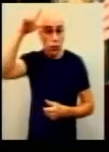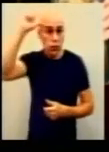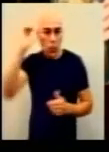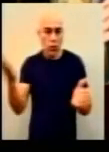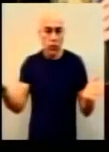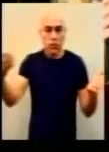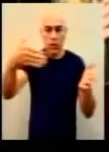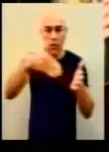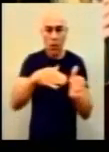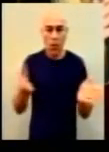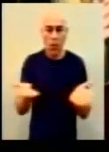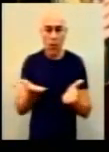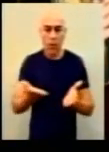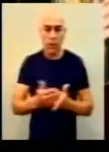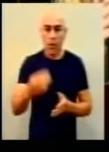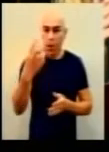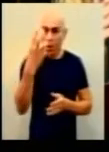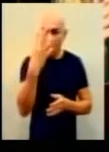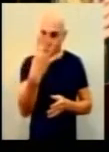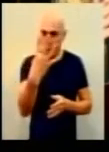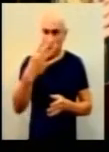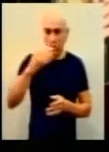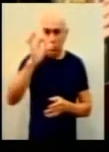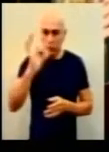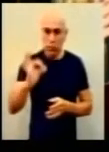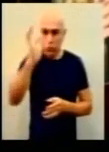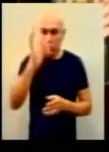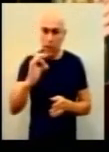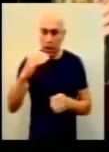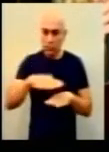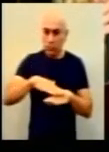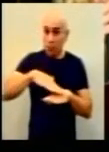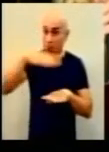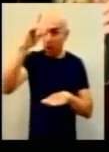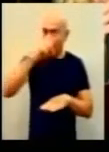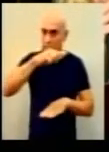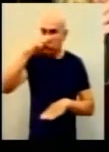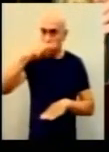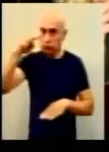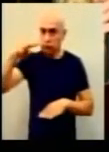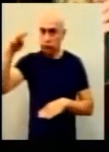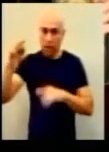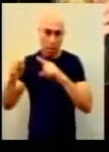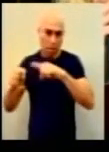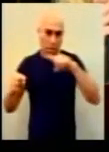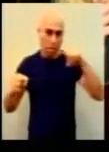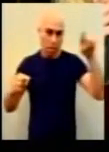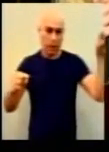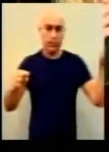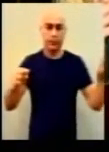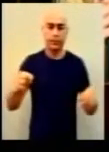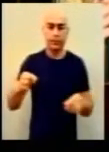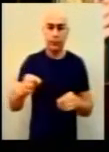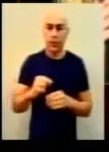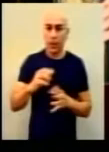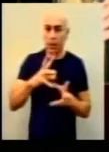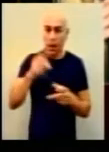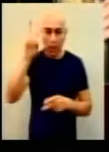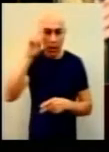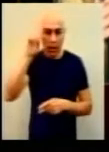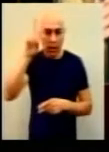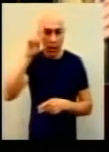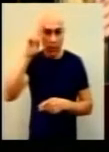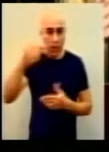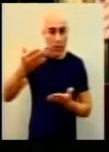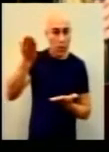hoje de número de casos está em 4%, acima aí da variação do restante das localidades. Lembrando que a gente estava